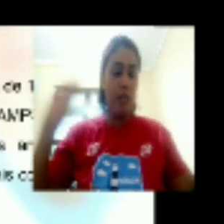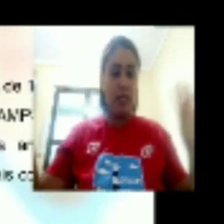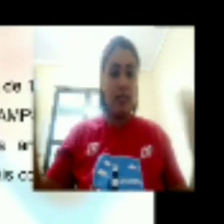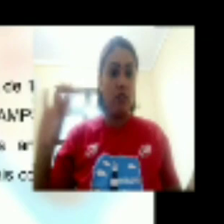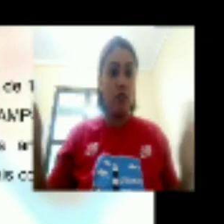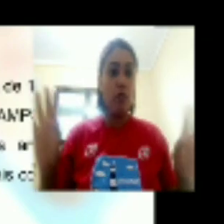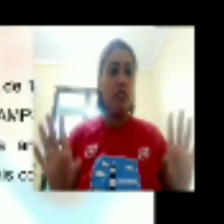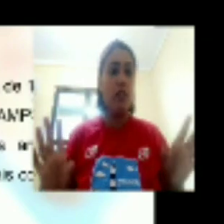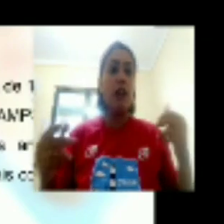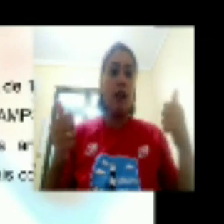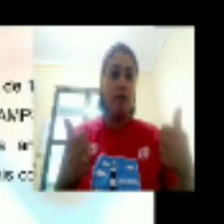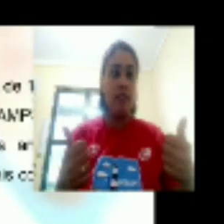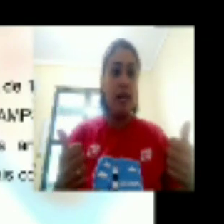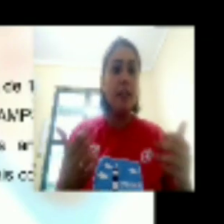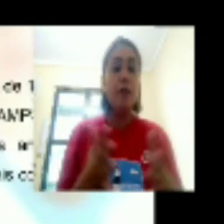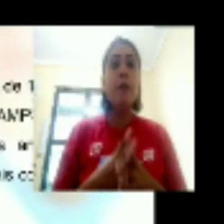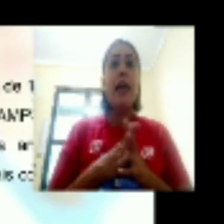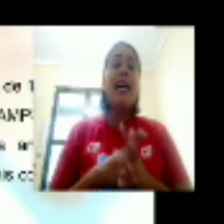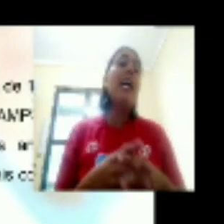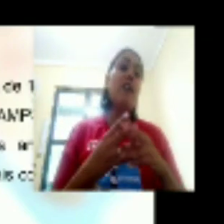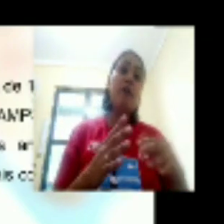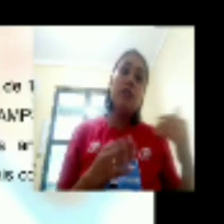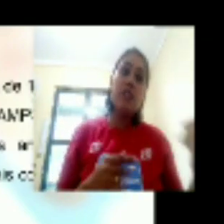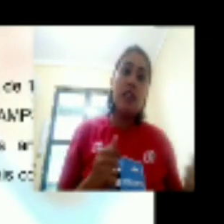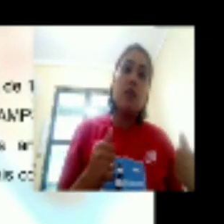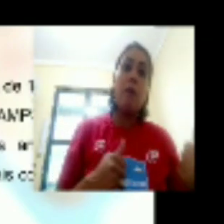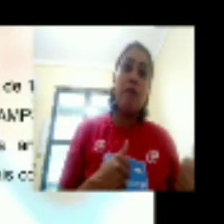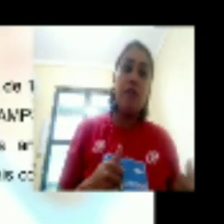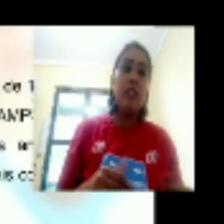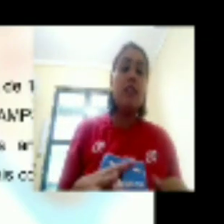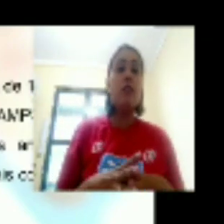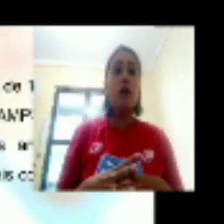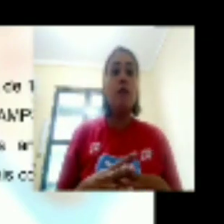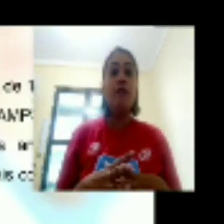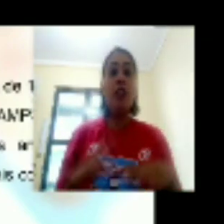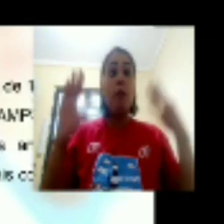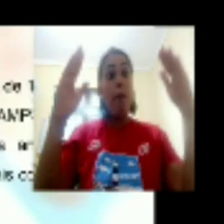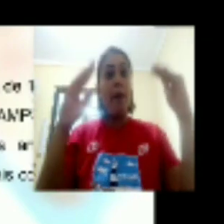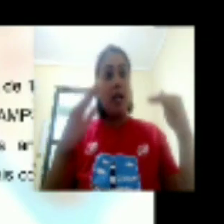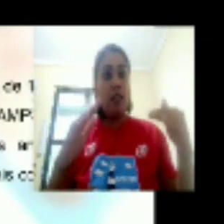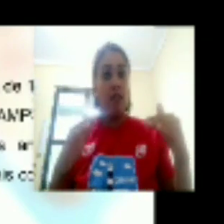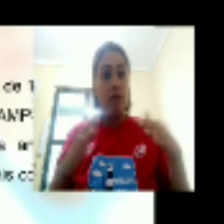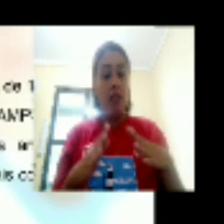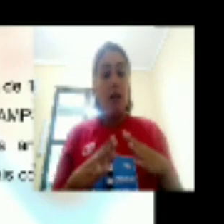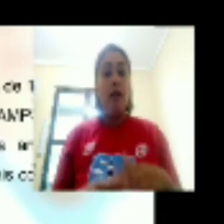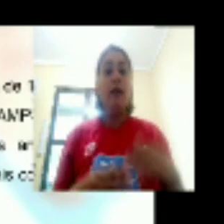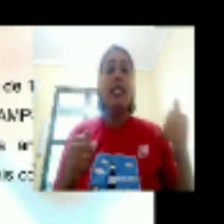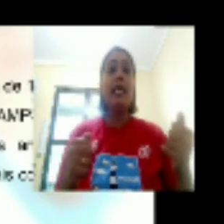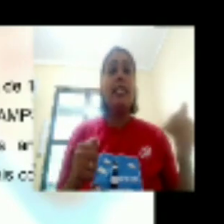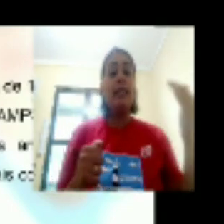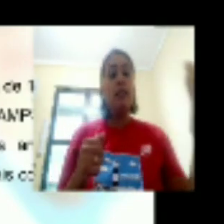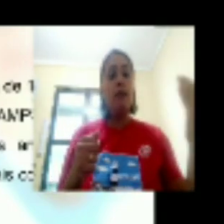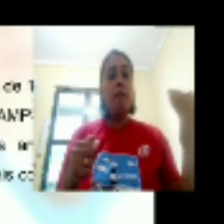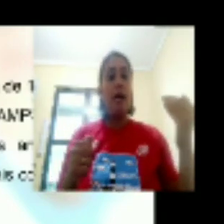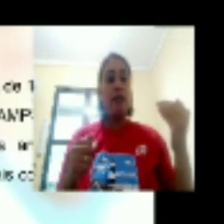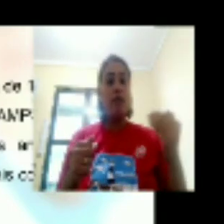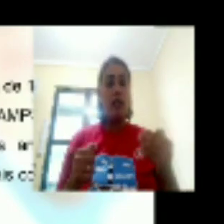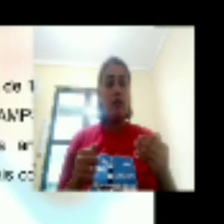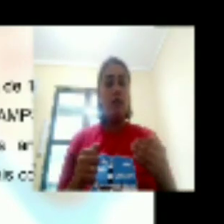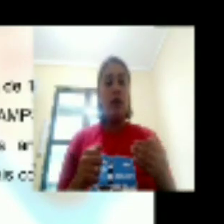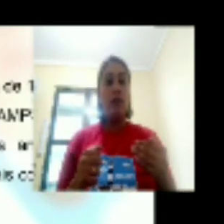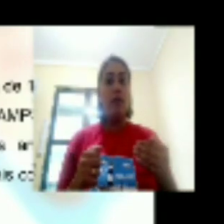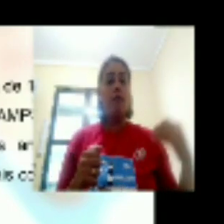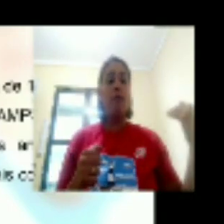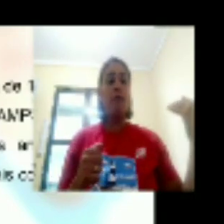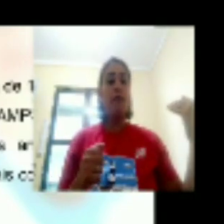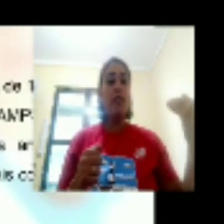vários hospitais em tudo quanto é lugar, certo? Aí vamos dizer que o Apvida sofre um baque. E aí nesse baque, o que é